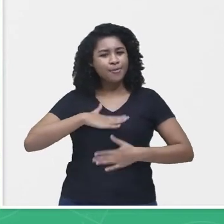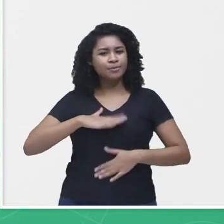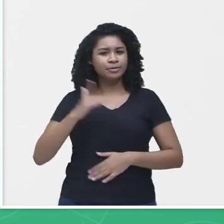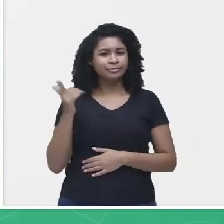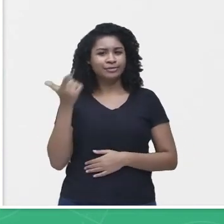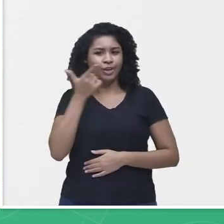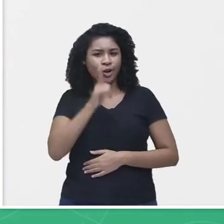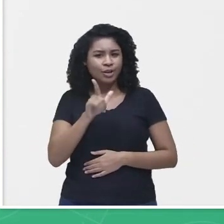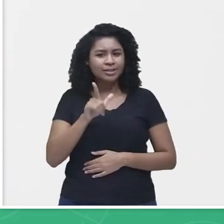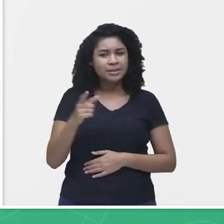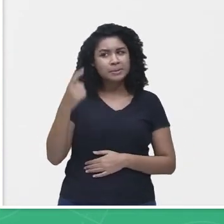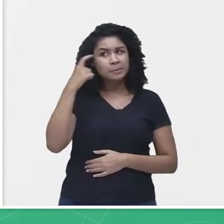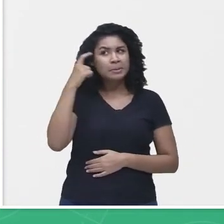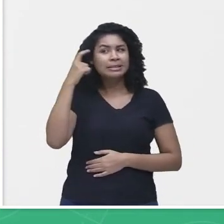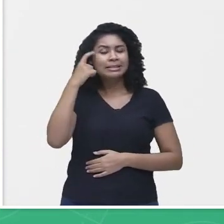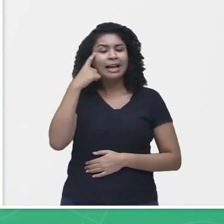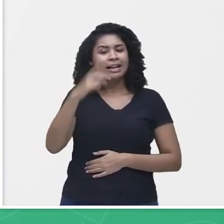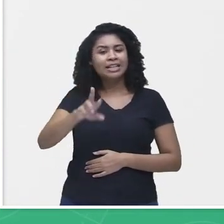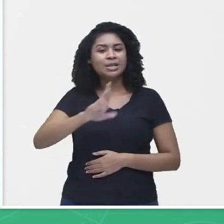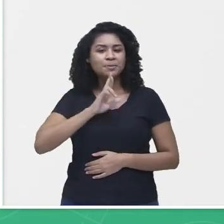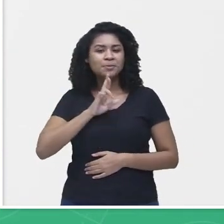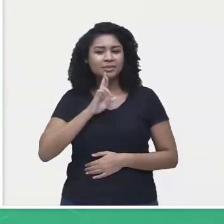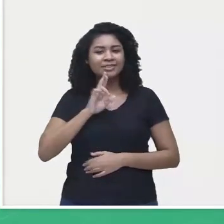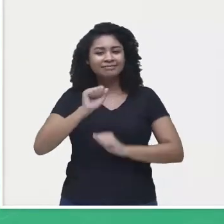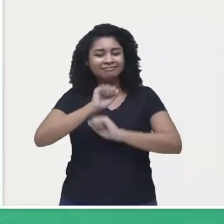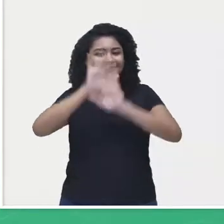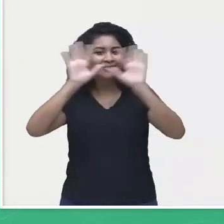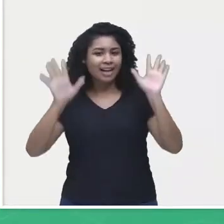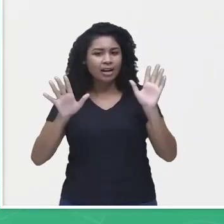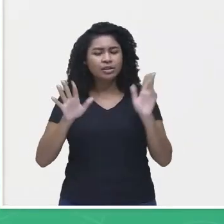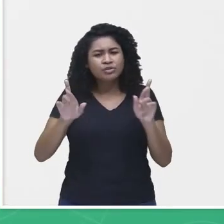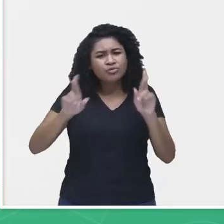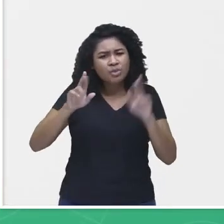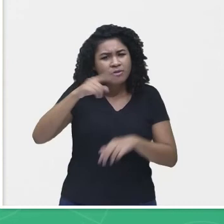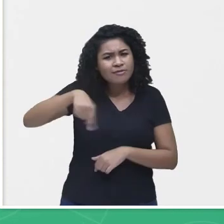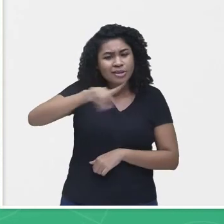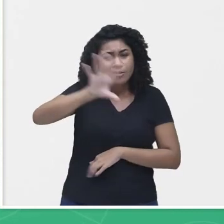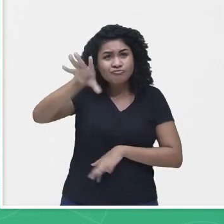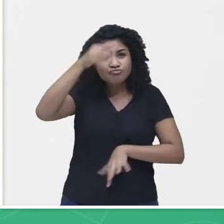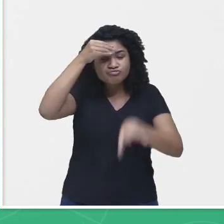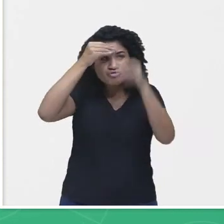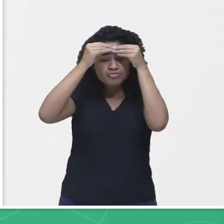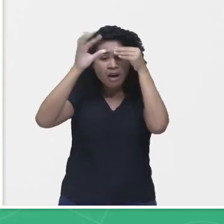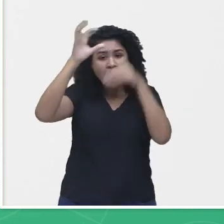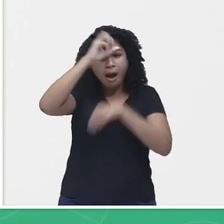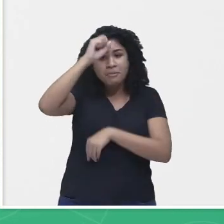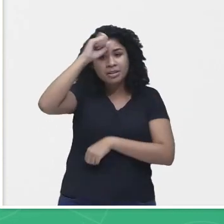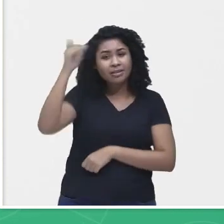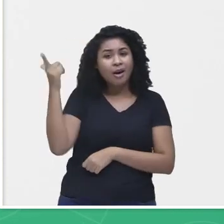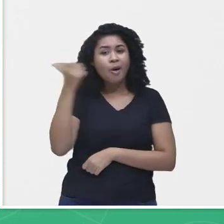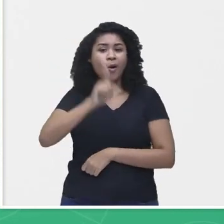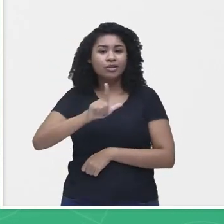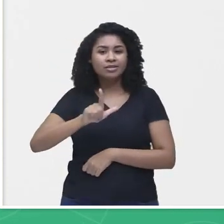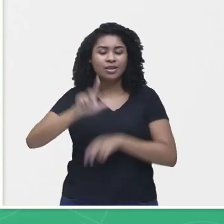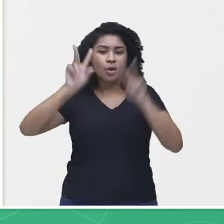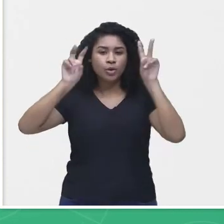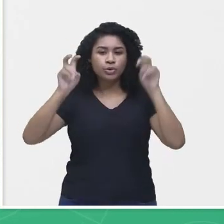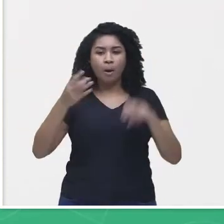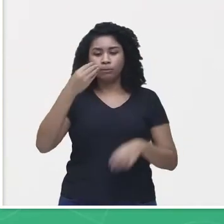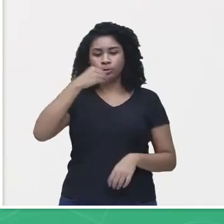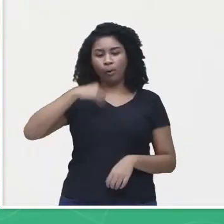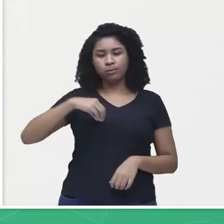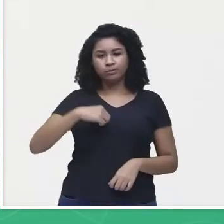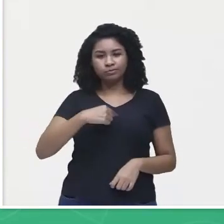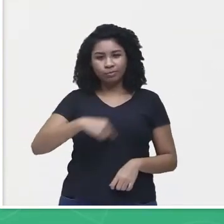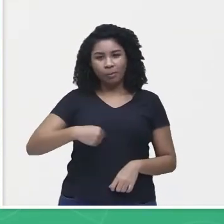responder direitinho. Espero que vocês tenham absorvido as informações da nossa aula sobre sistema digestório. Vamos então para a primeira questão,